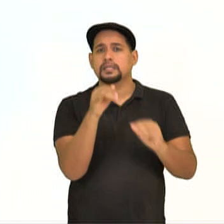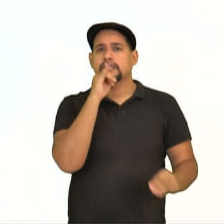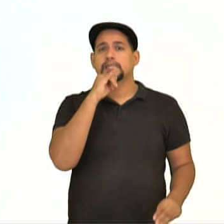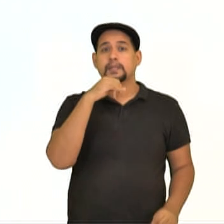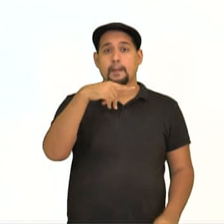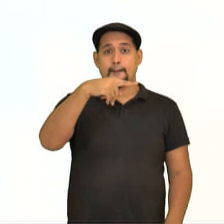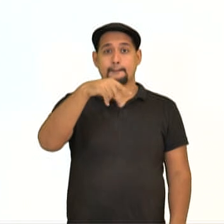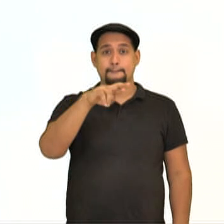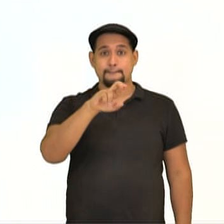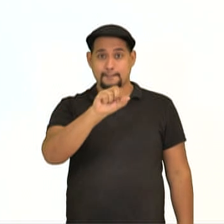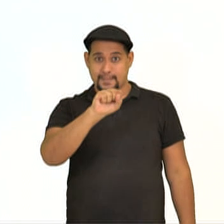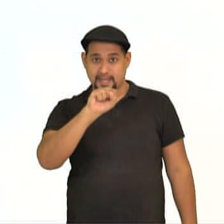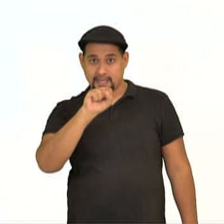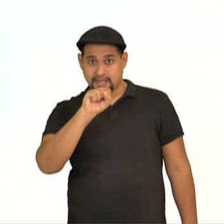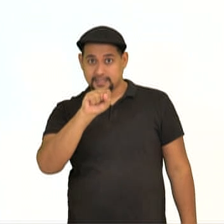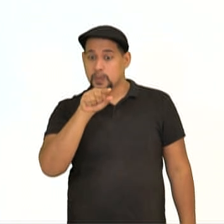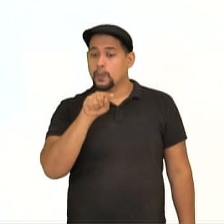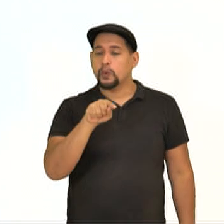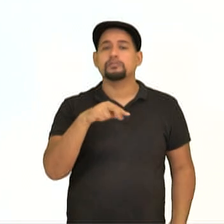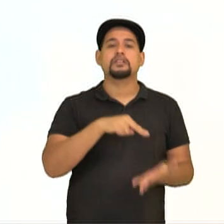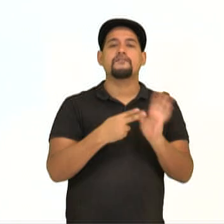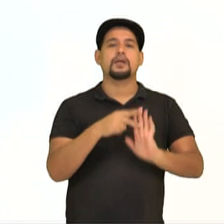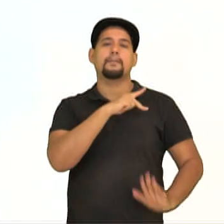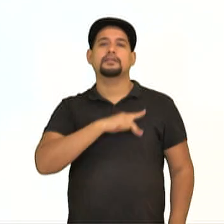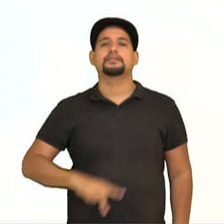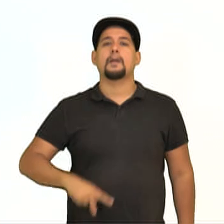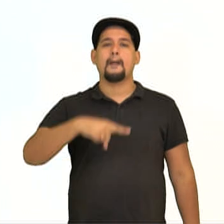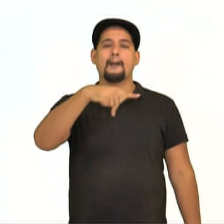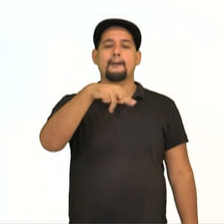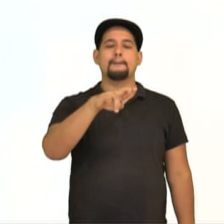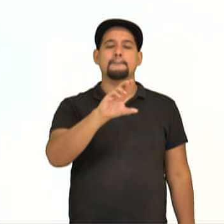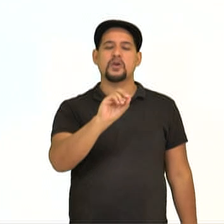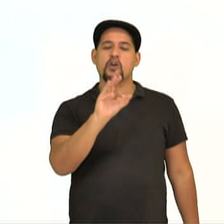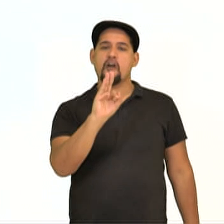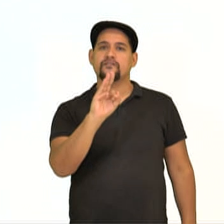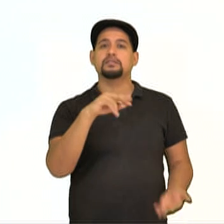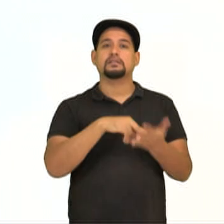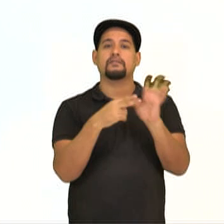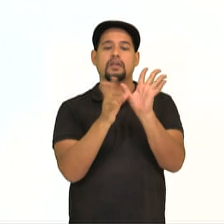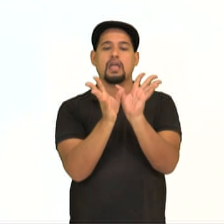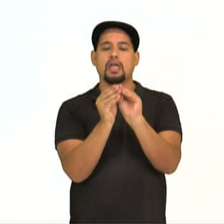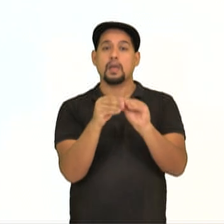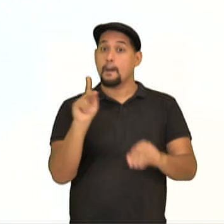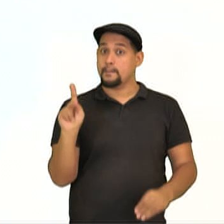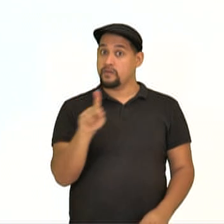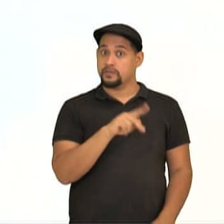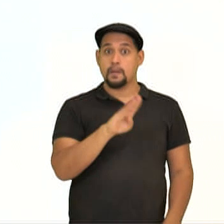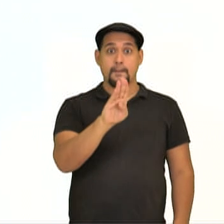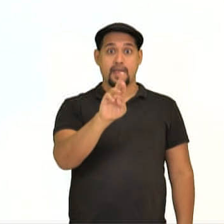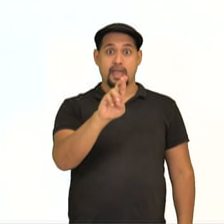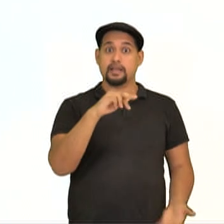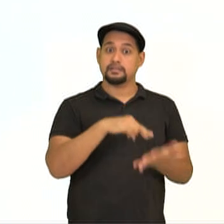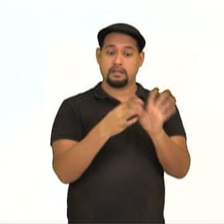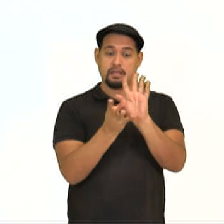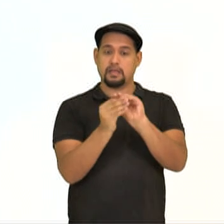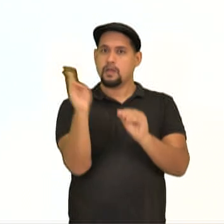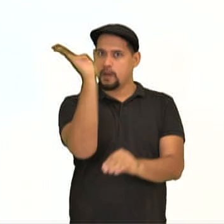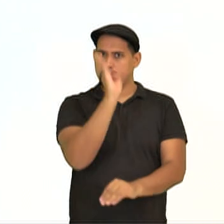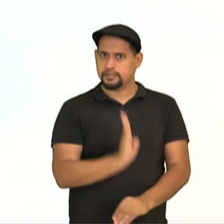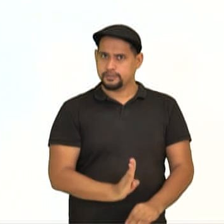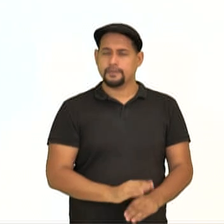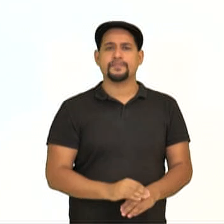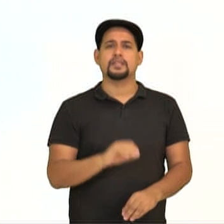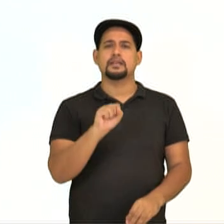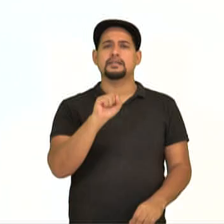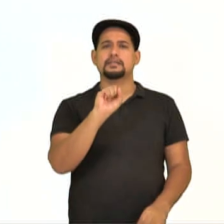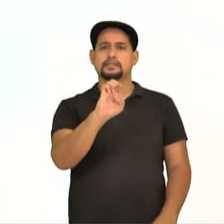presidente. Abreviatura de presidente, pres. Prof, professor. BR, Brasil.